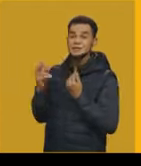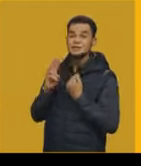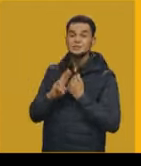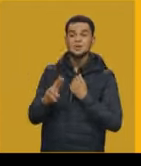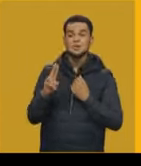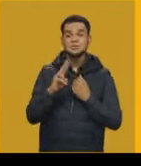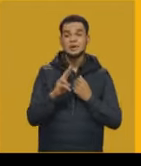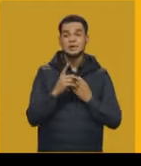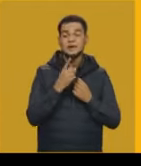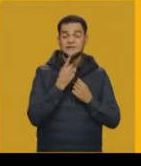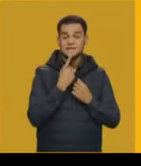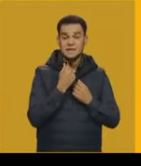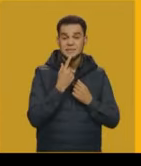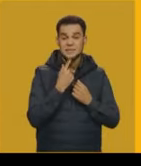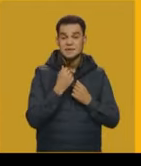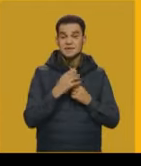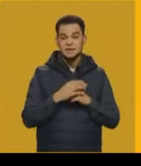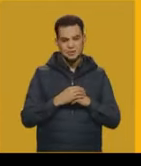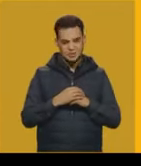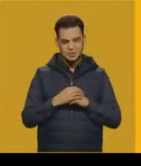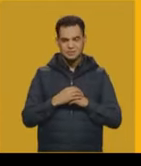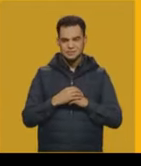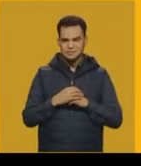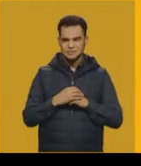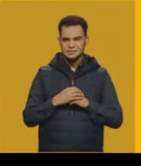de vermelho.